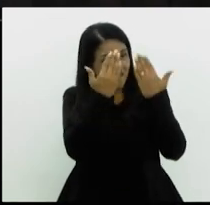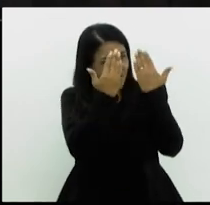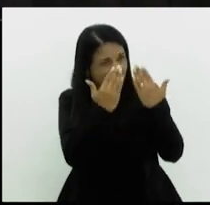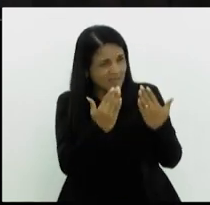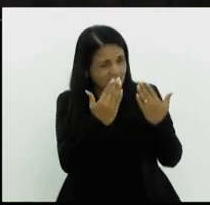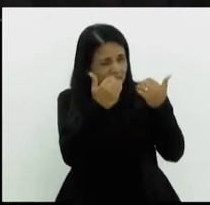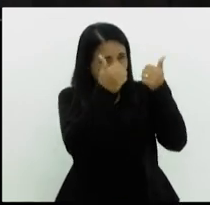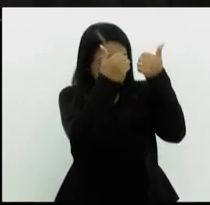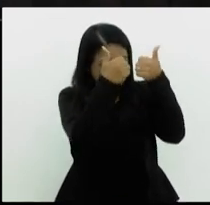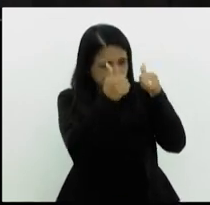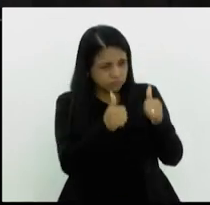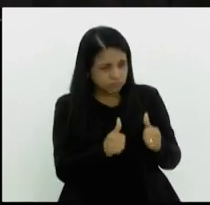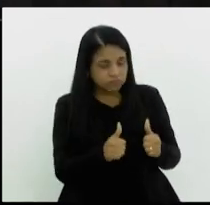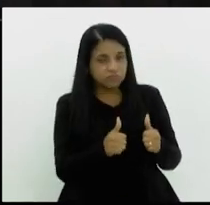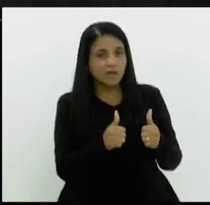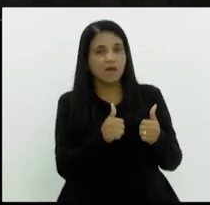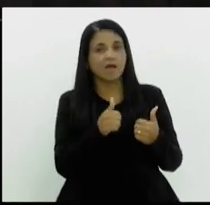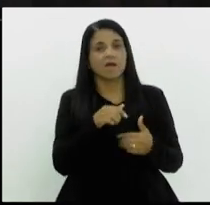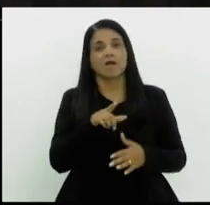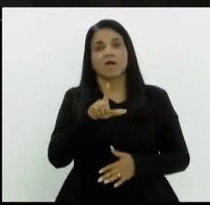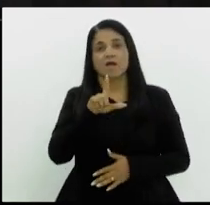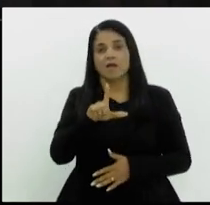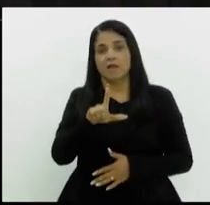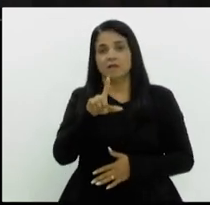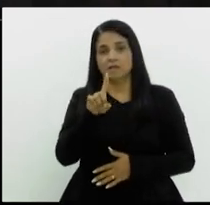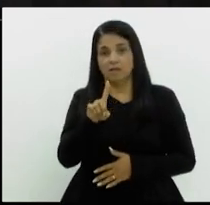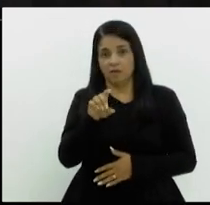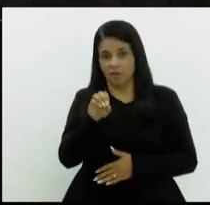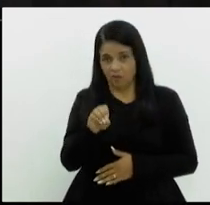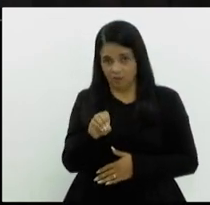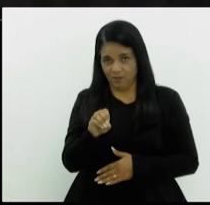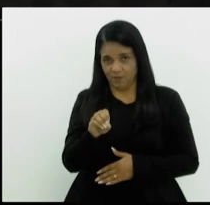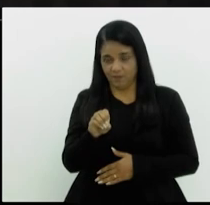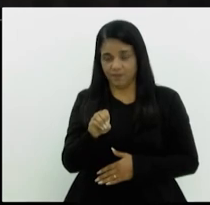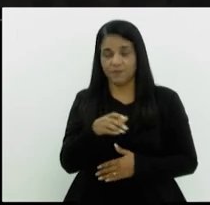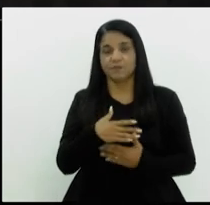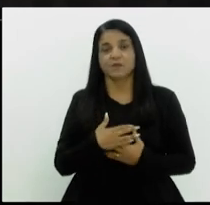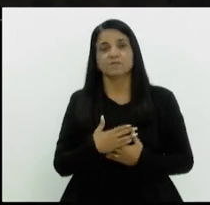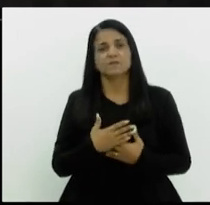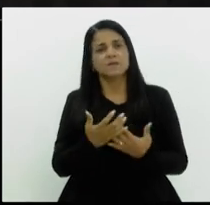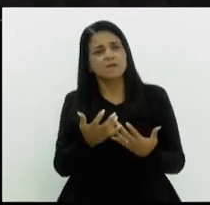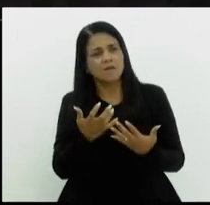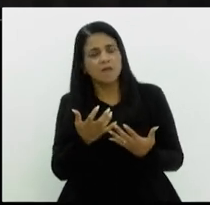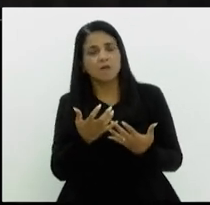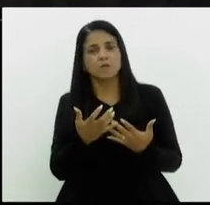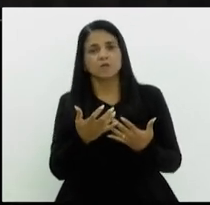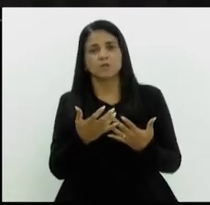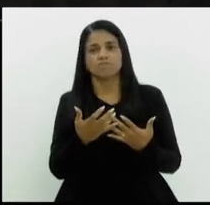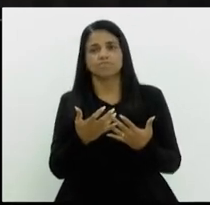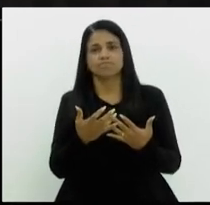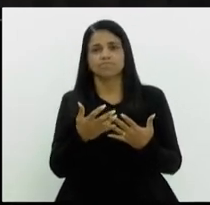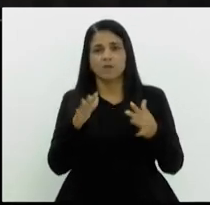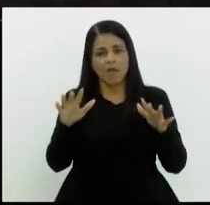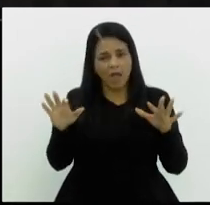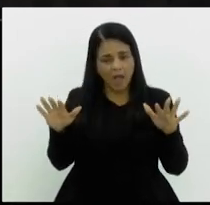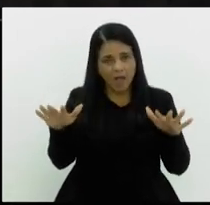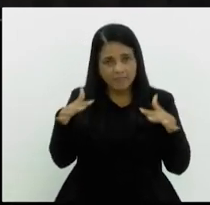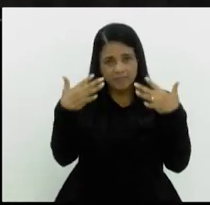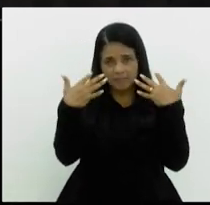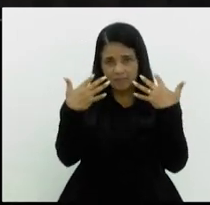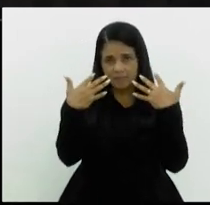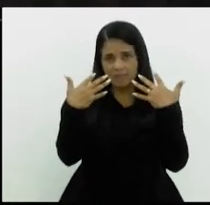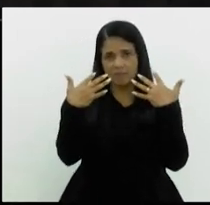analisar a LDO, mas queria chamar a